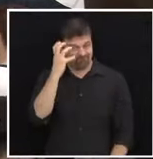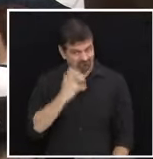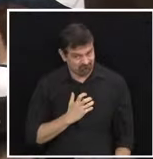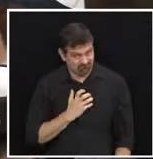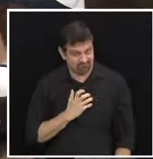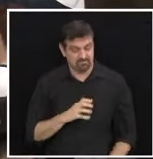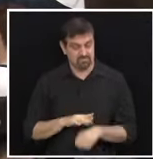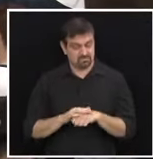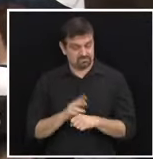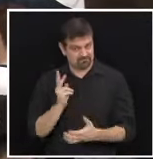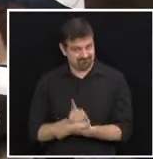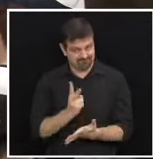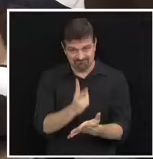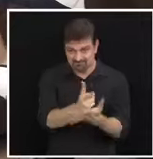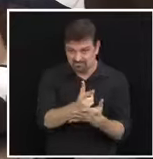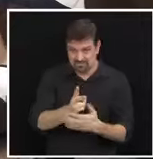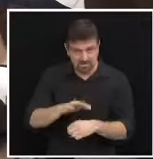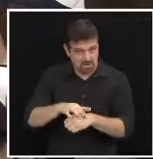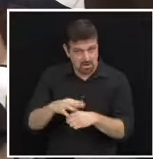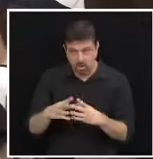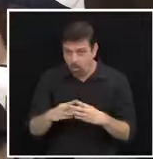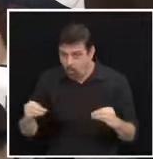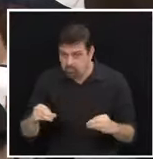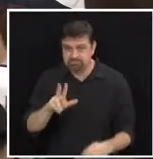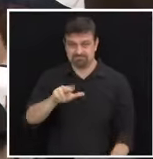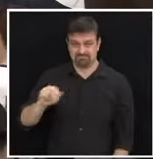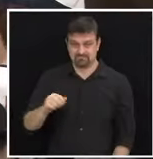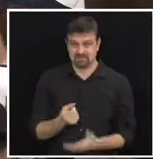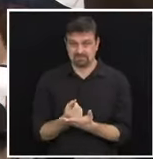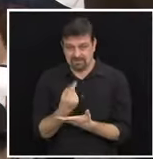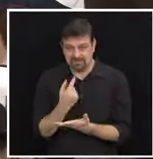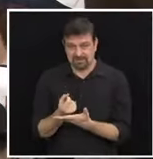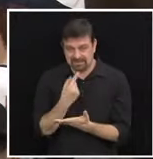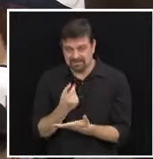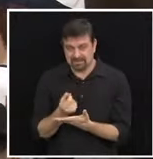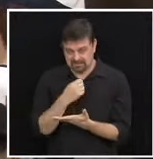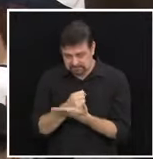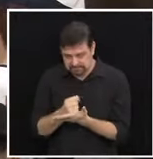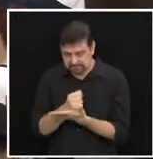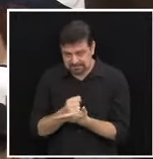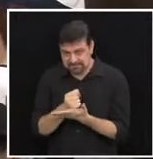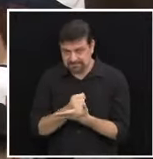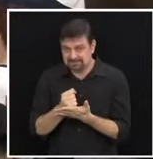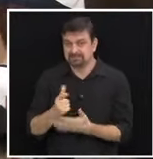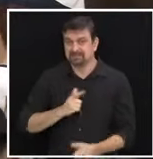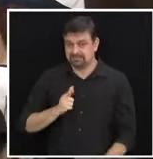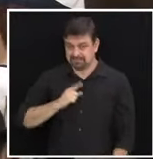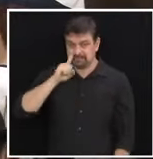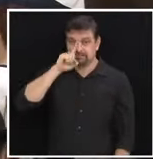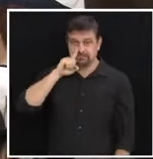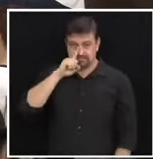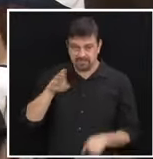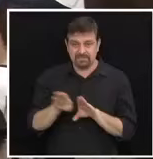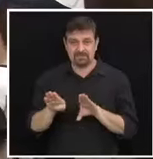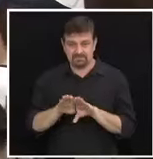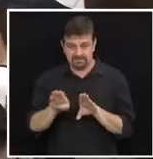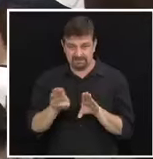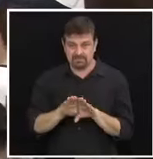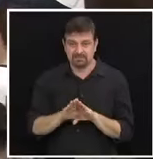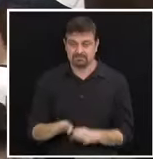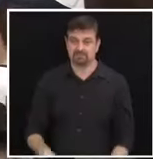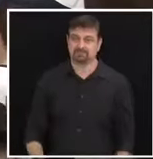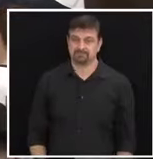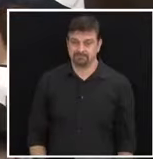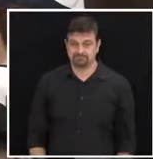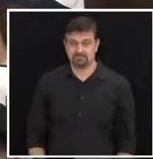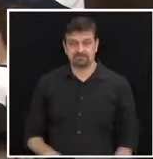doença crônica, não tem tratamento. E tomar medicamentos tem os seus riscos e também tem os seus efeitos adversos. Tem